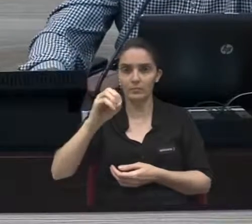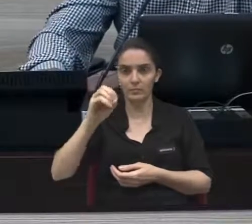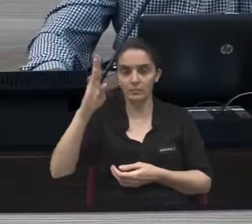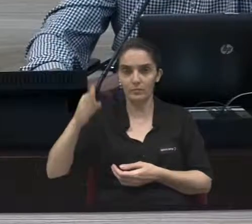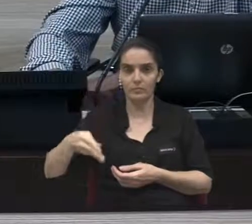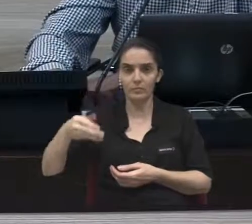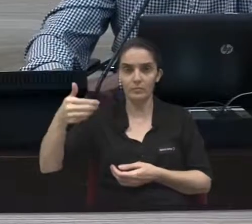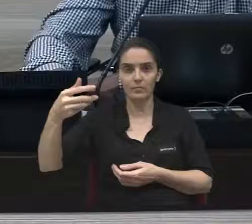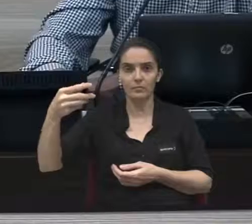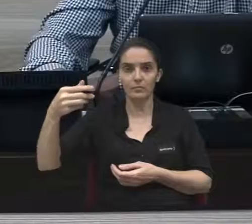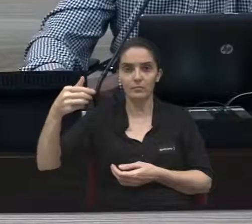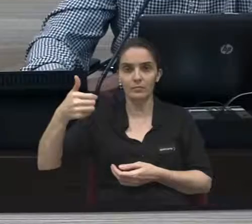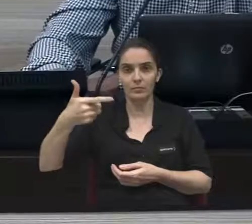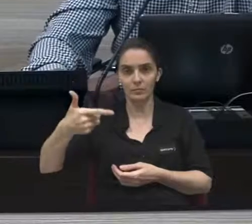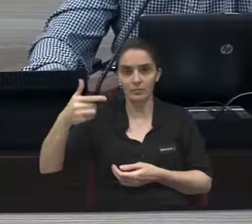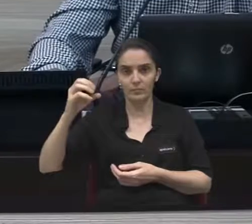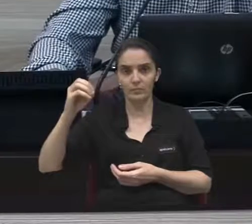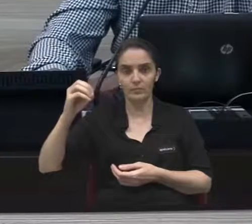outras providências.